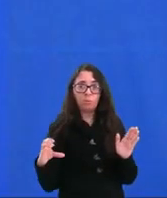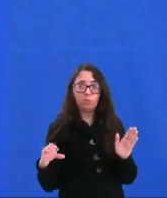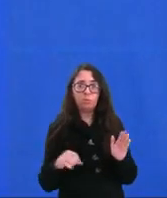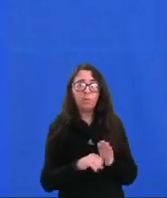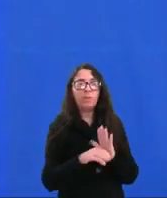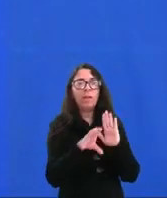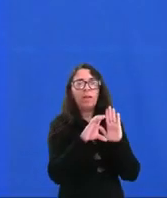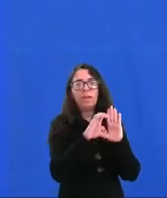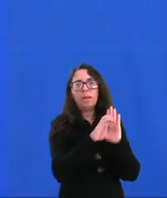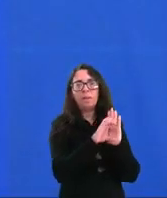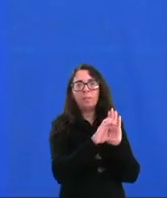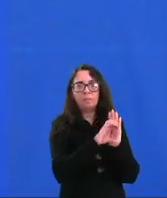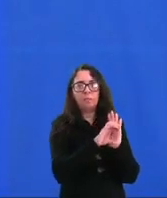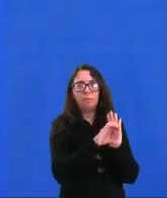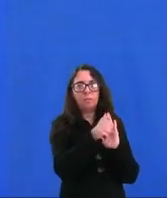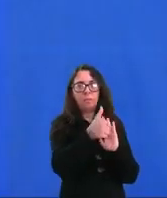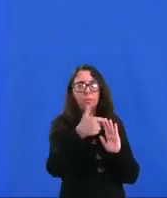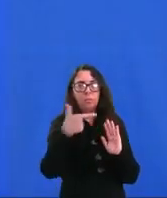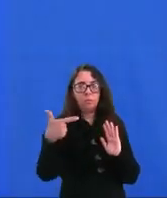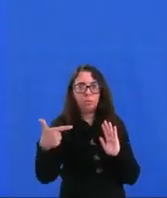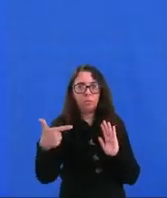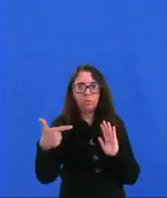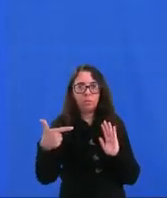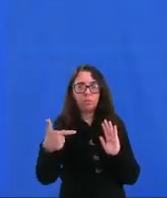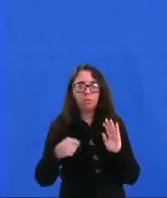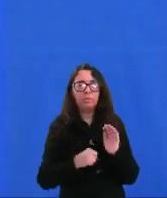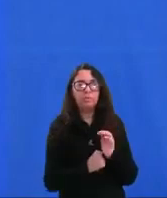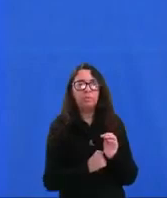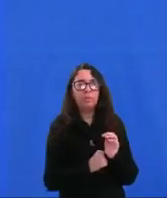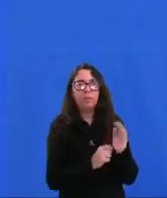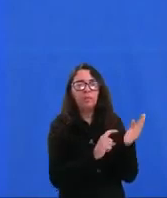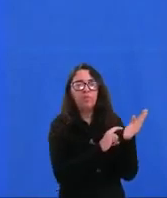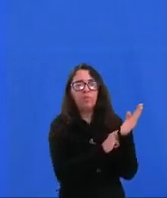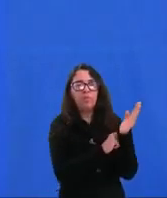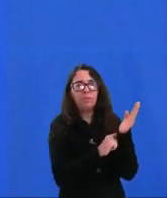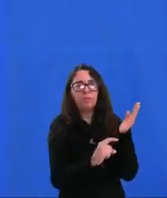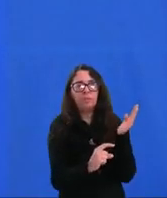Põe segunda aqui, perdoe. 12,